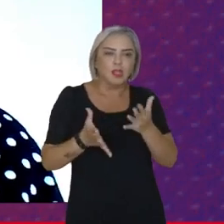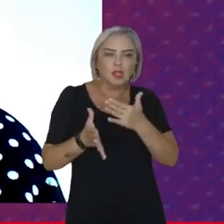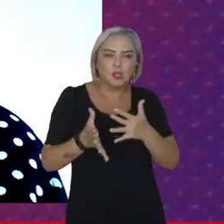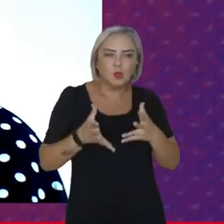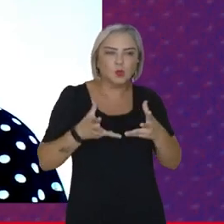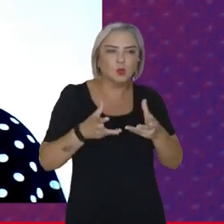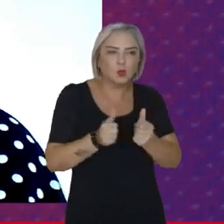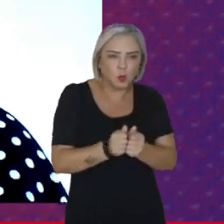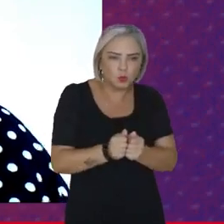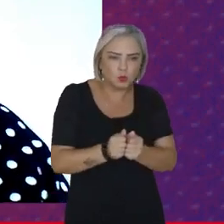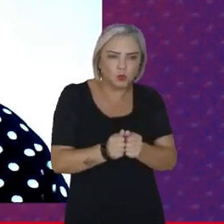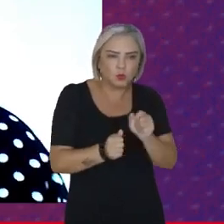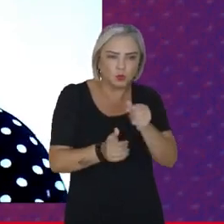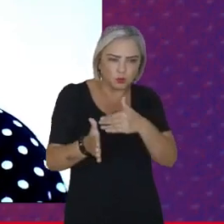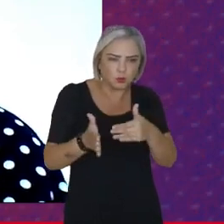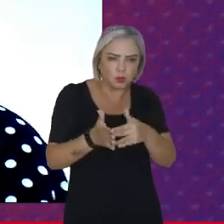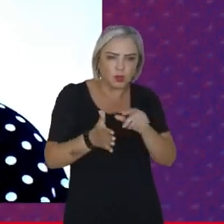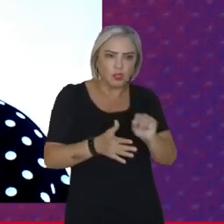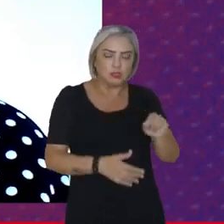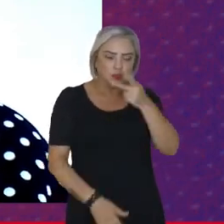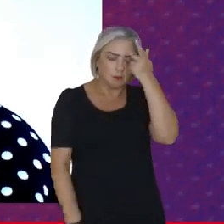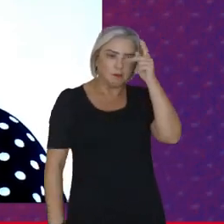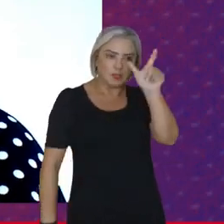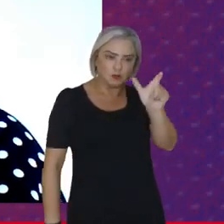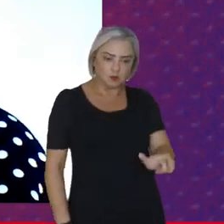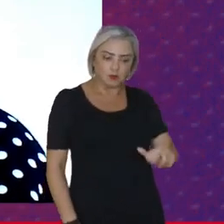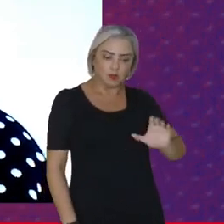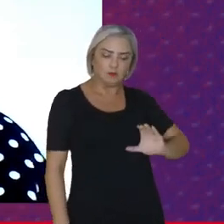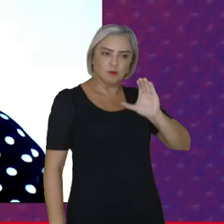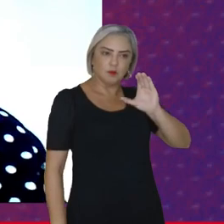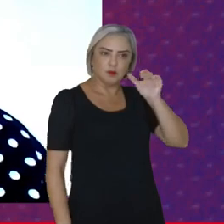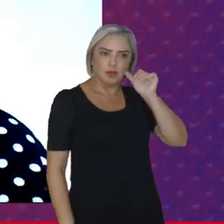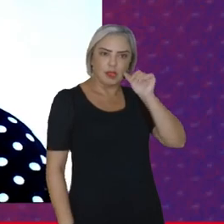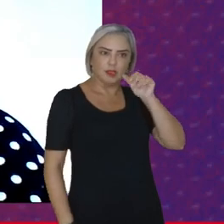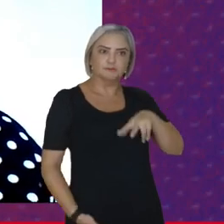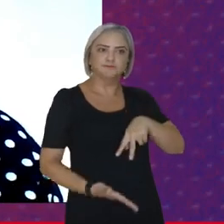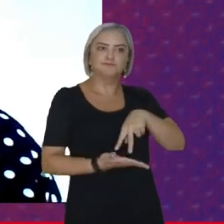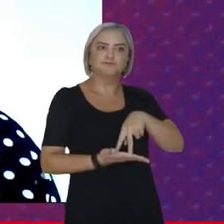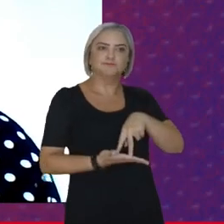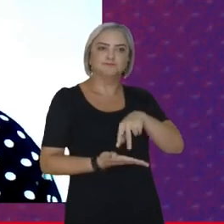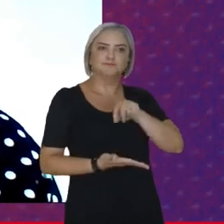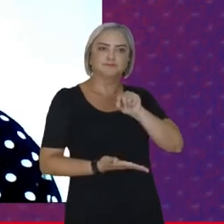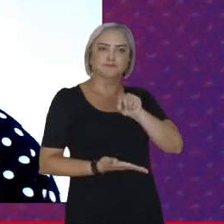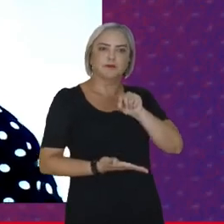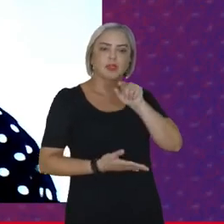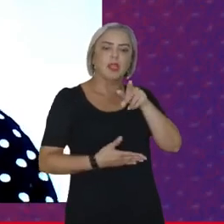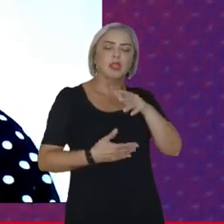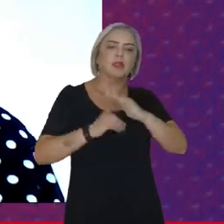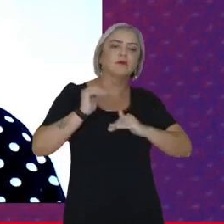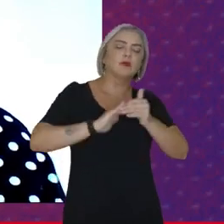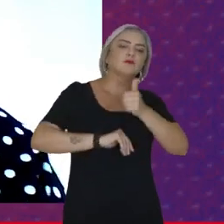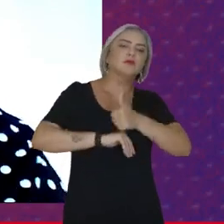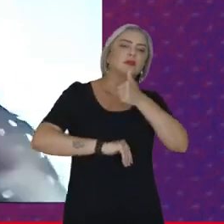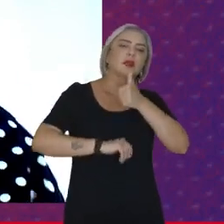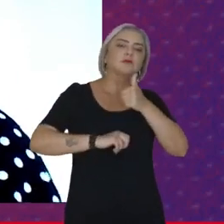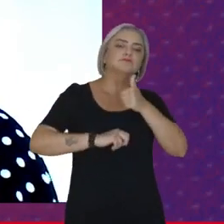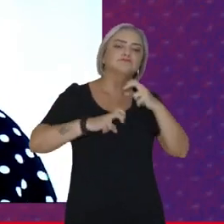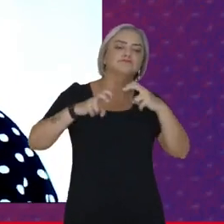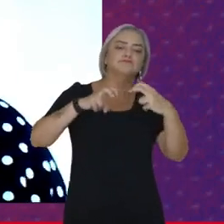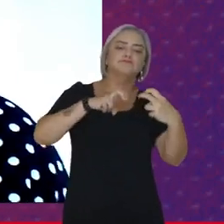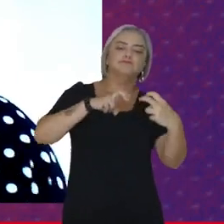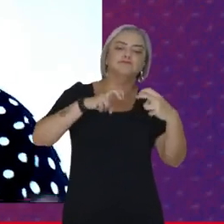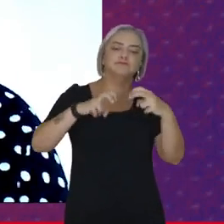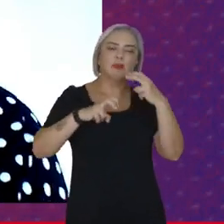está falando que se tem uma cidadã na frente daquele profissional de saúde, ele tem